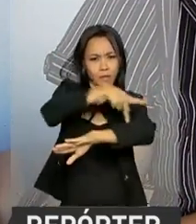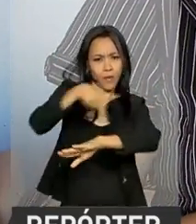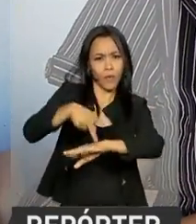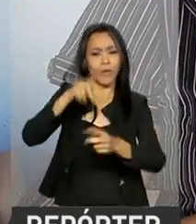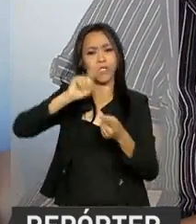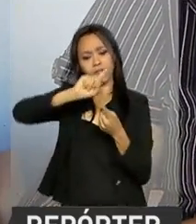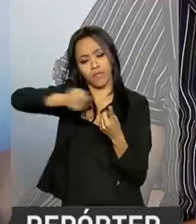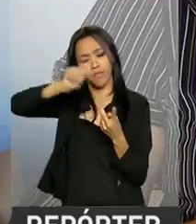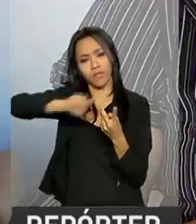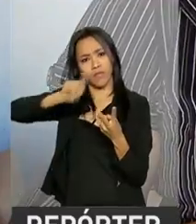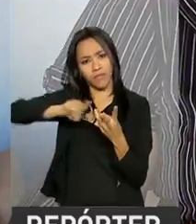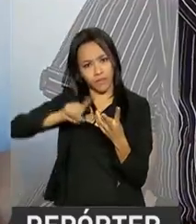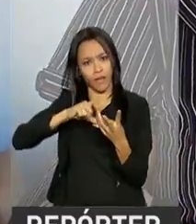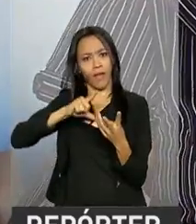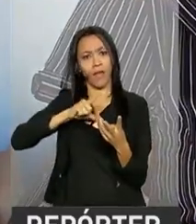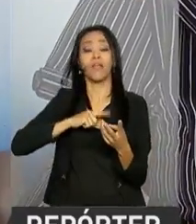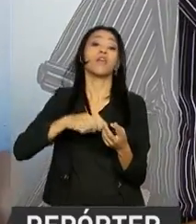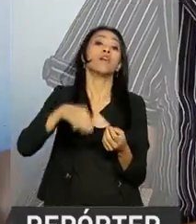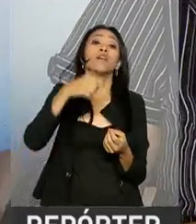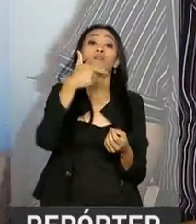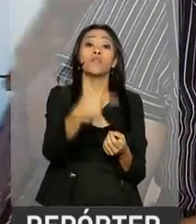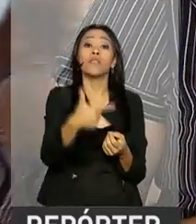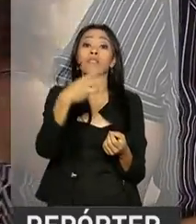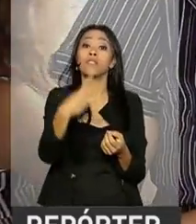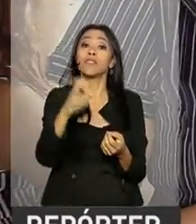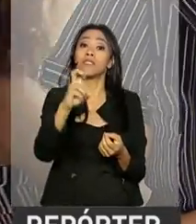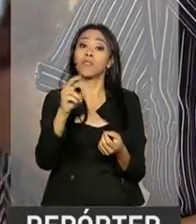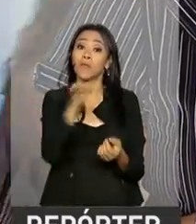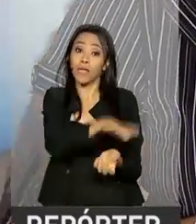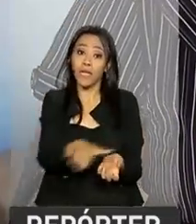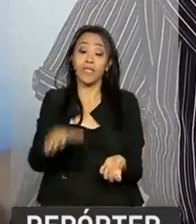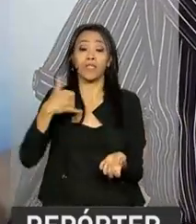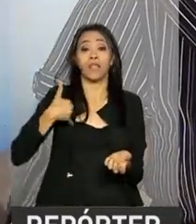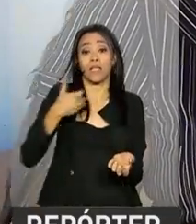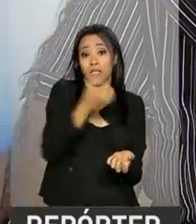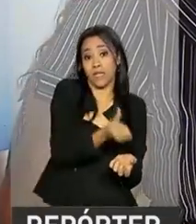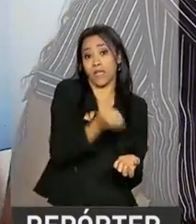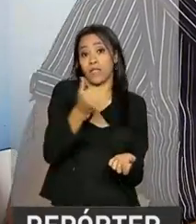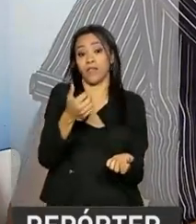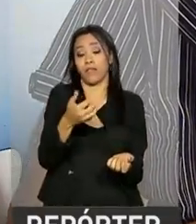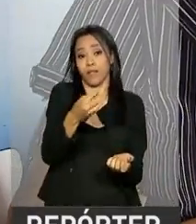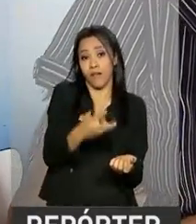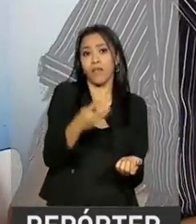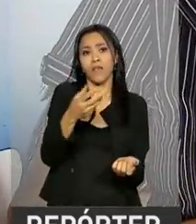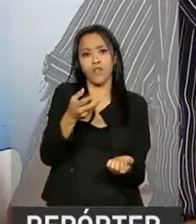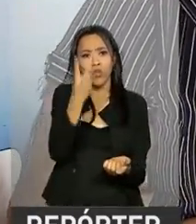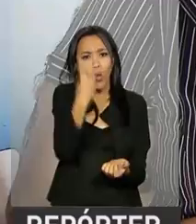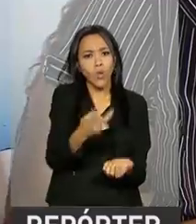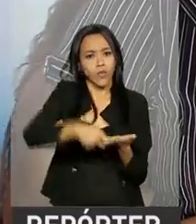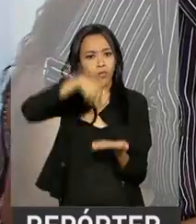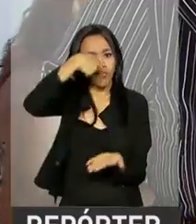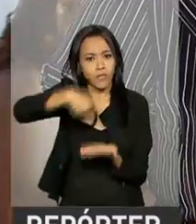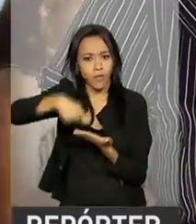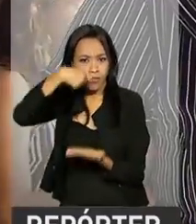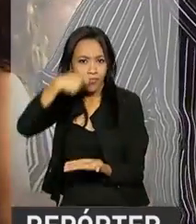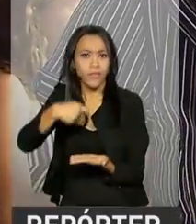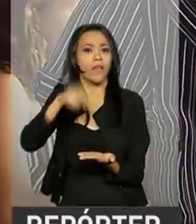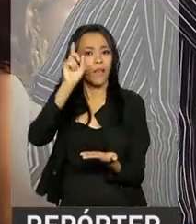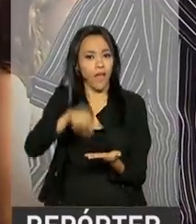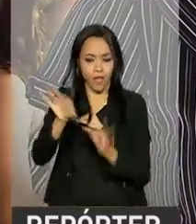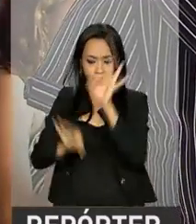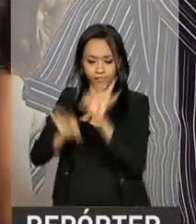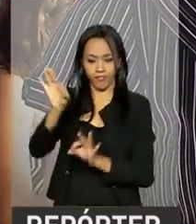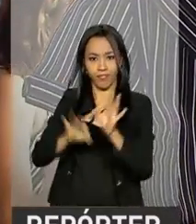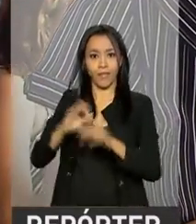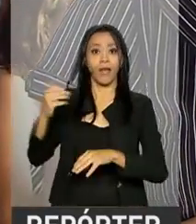as 285 crianças entre 6 e 15 anos recebem duas refeições por dia. E o cardápio é elaborado